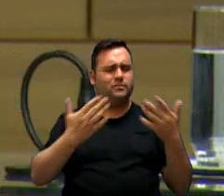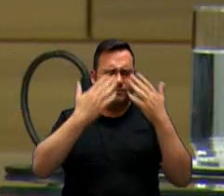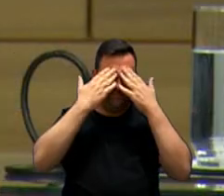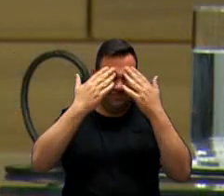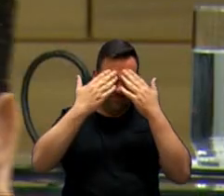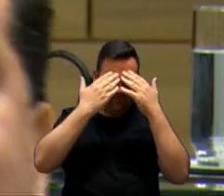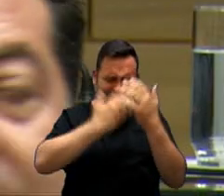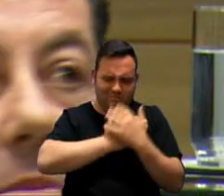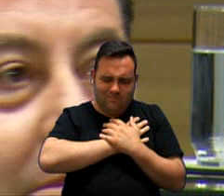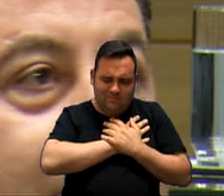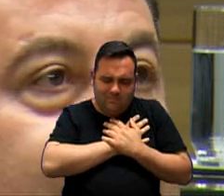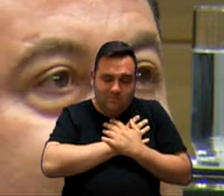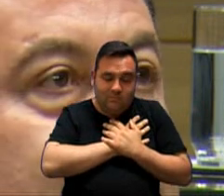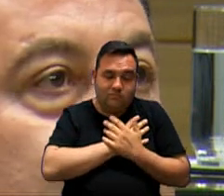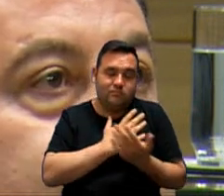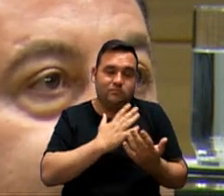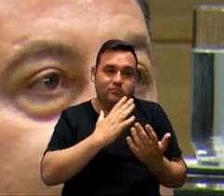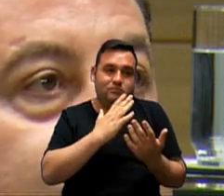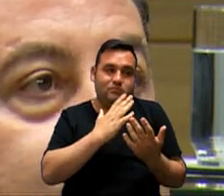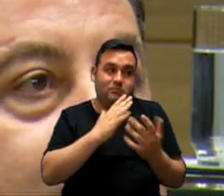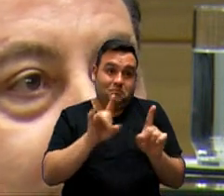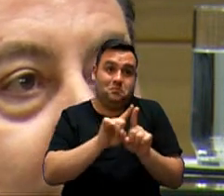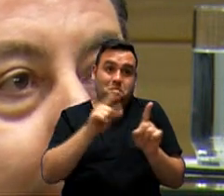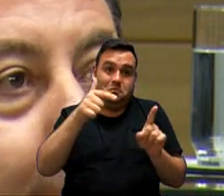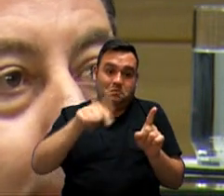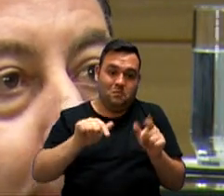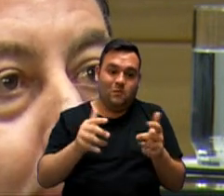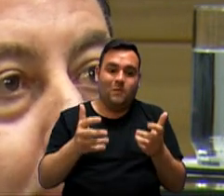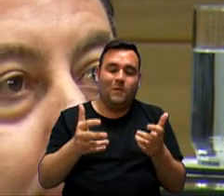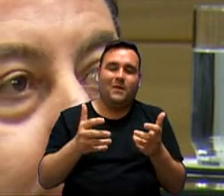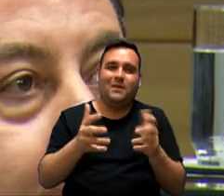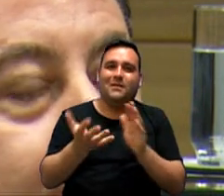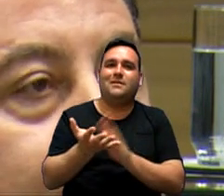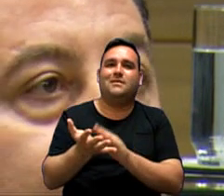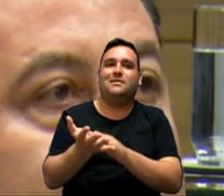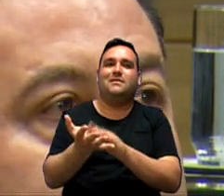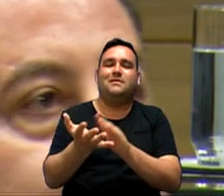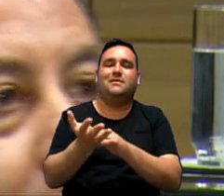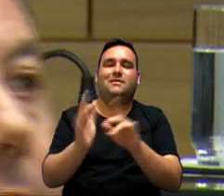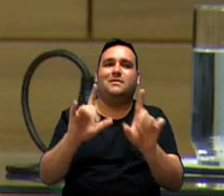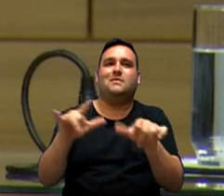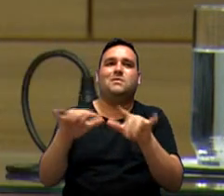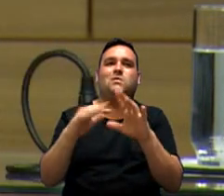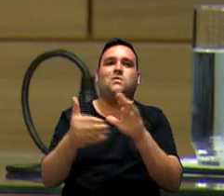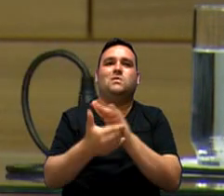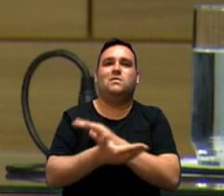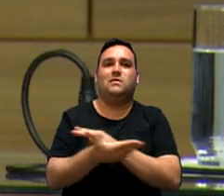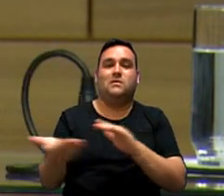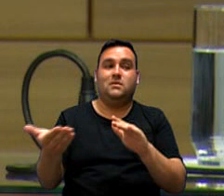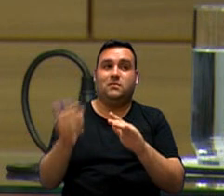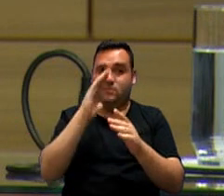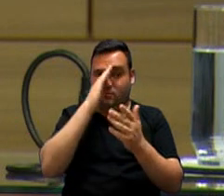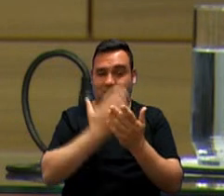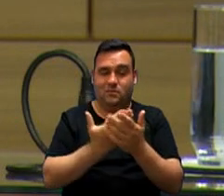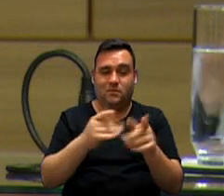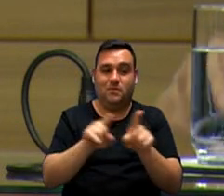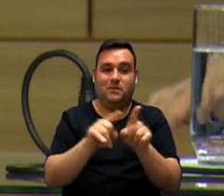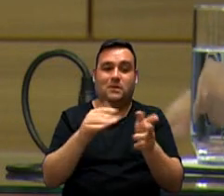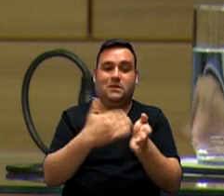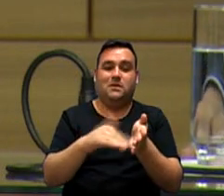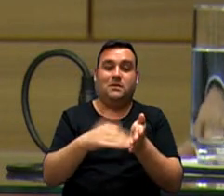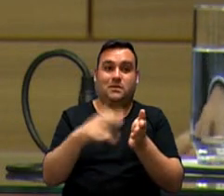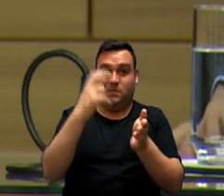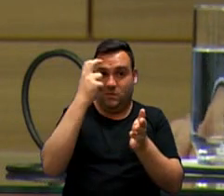coração. Espero, em outra oportunidade, poder fazer homenagem a todos vocês. Espero que a nossa Secretaria da